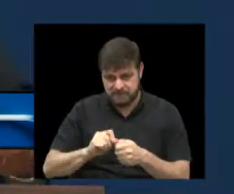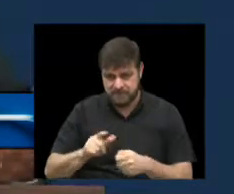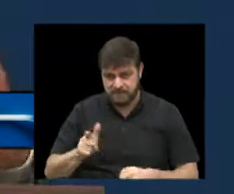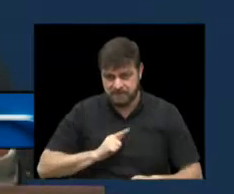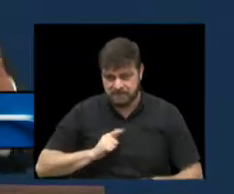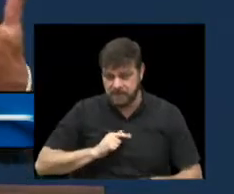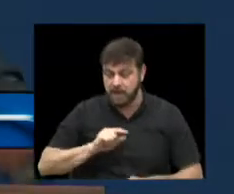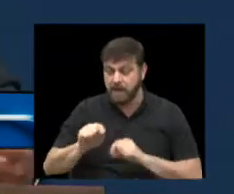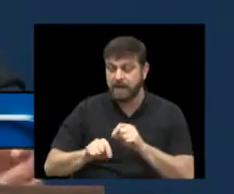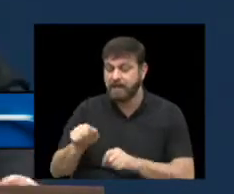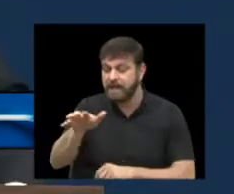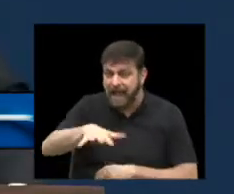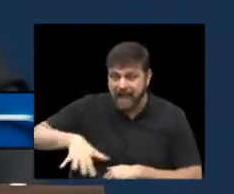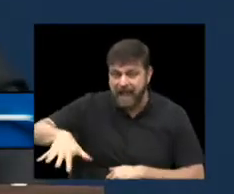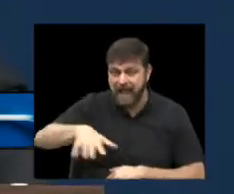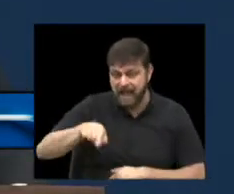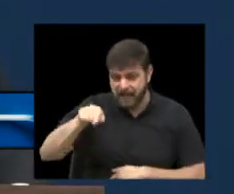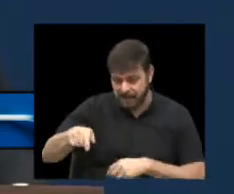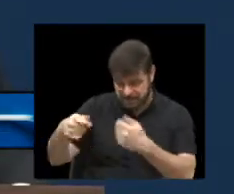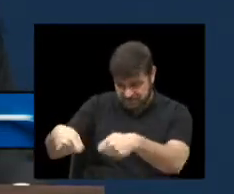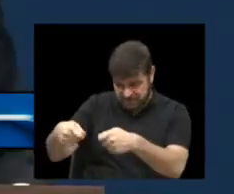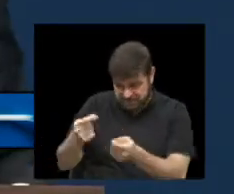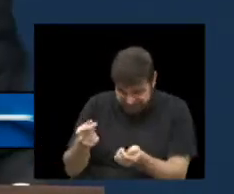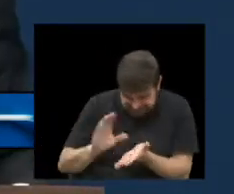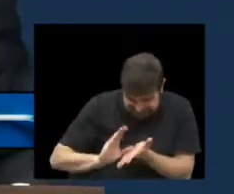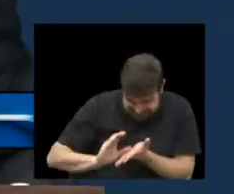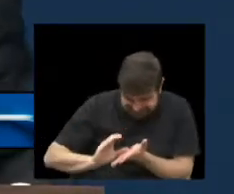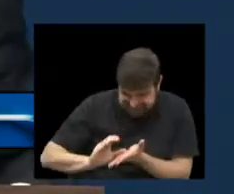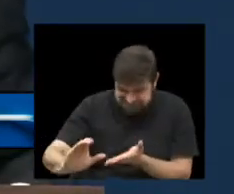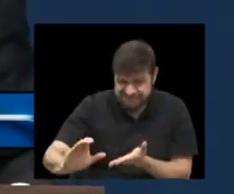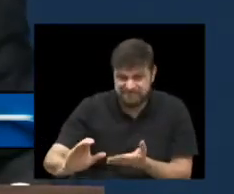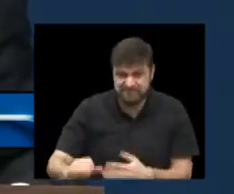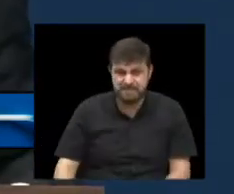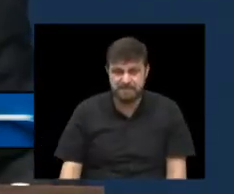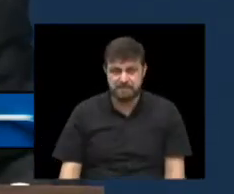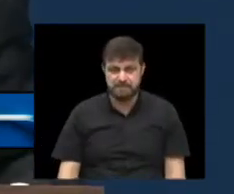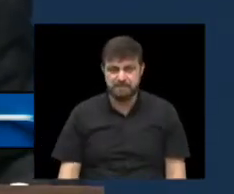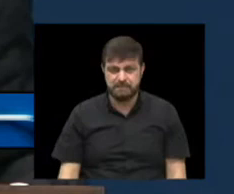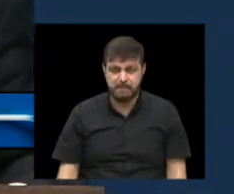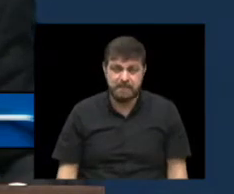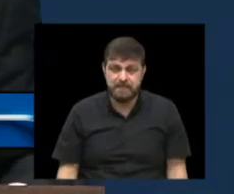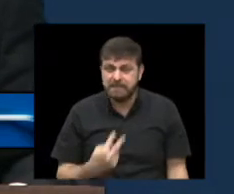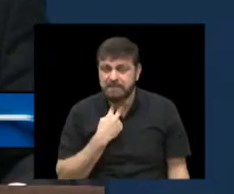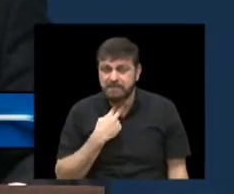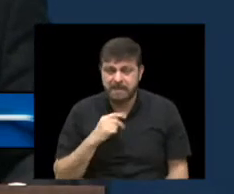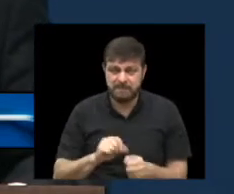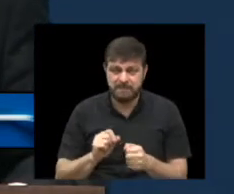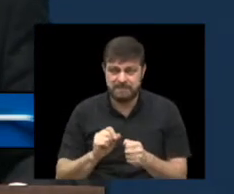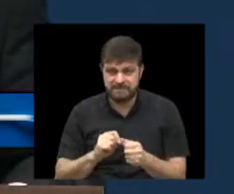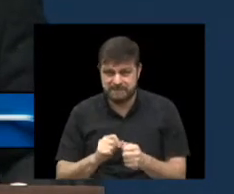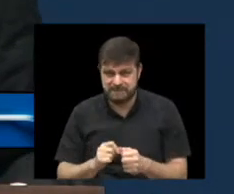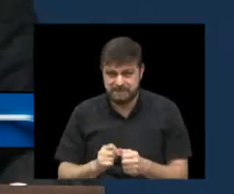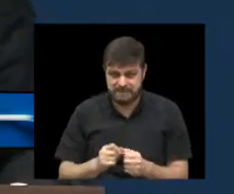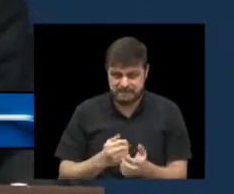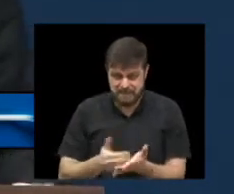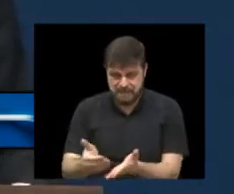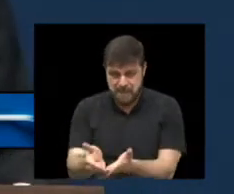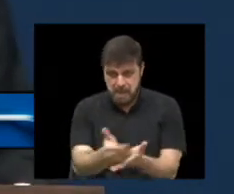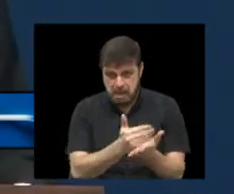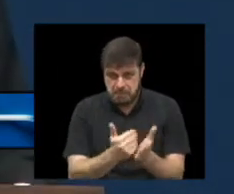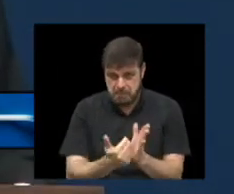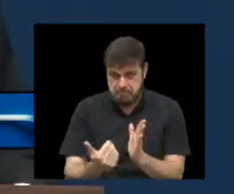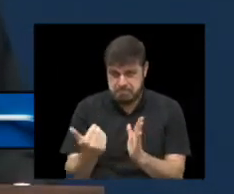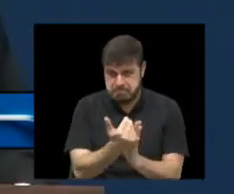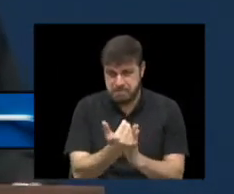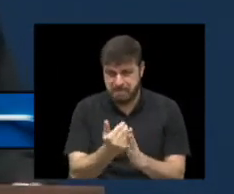atender às necessidades, à demanda da população, sem criar o desequilíbrio fiscal, sem acabar